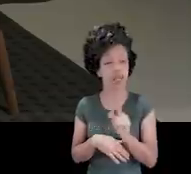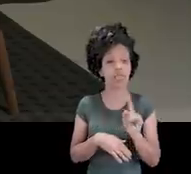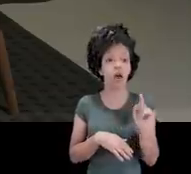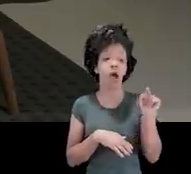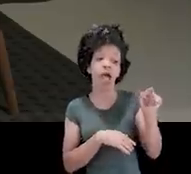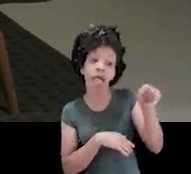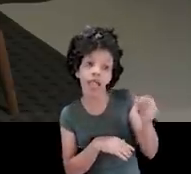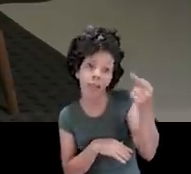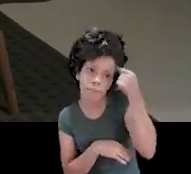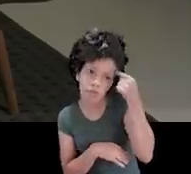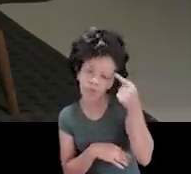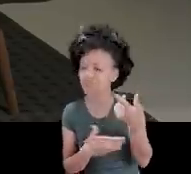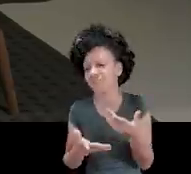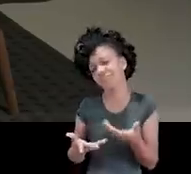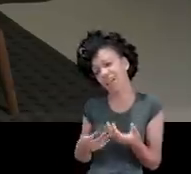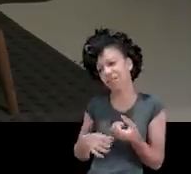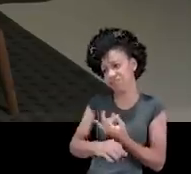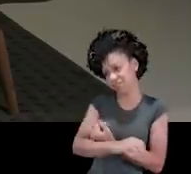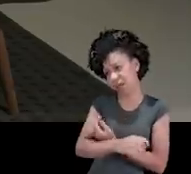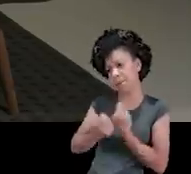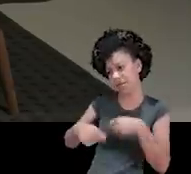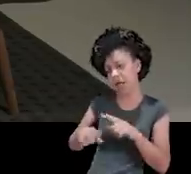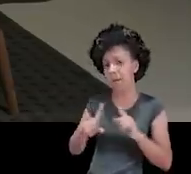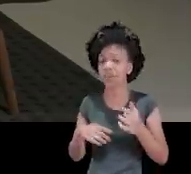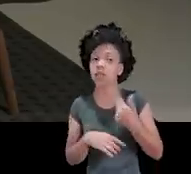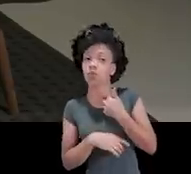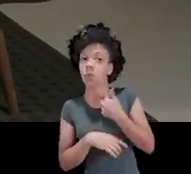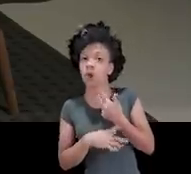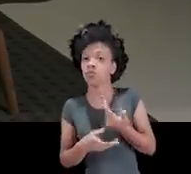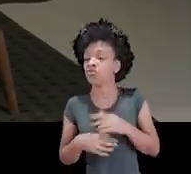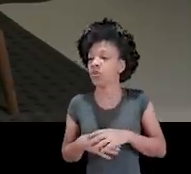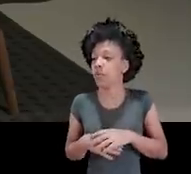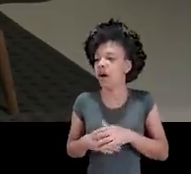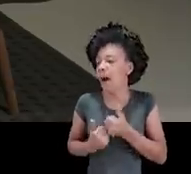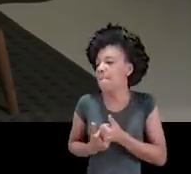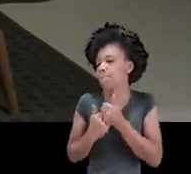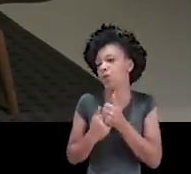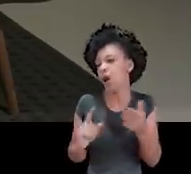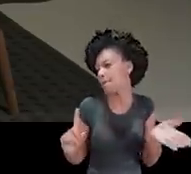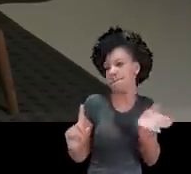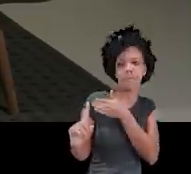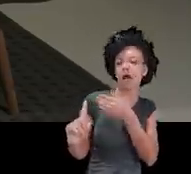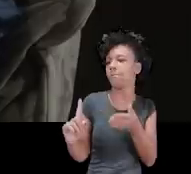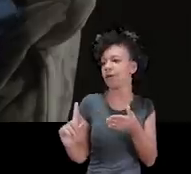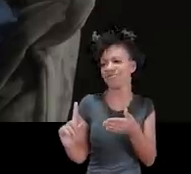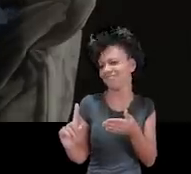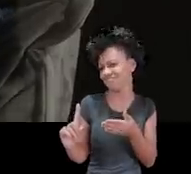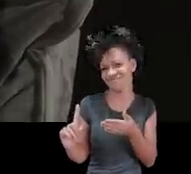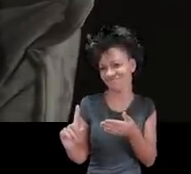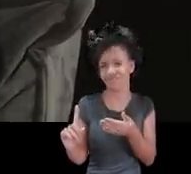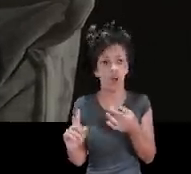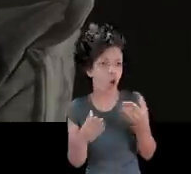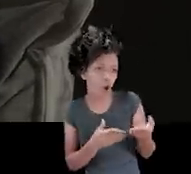que, porque talvez ele tenha sido insensível. Exatamente. Concordo. Mas eu não posso chegar e apoiar um soco na cara de um cara desse. Não.